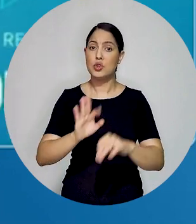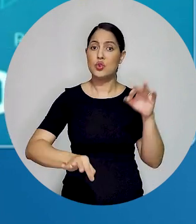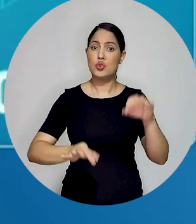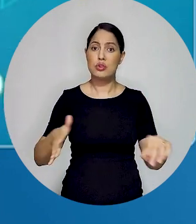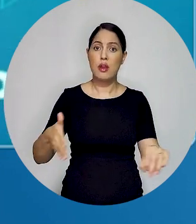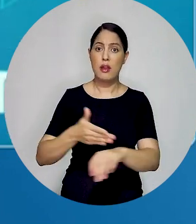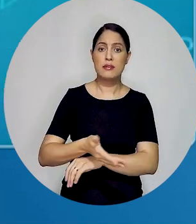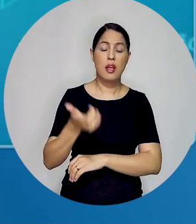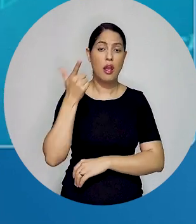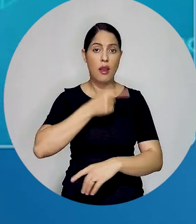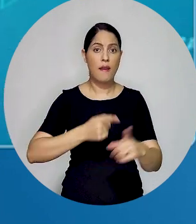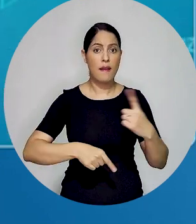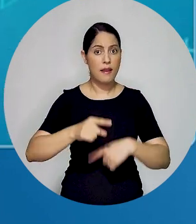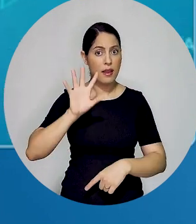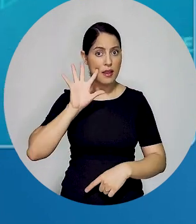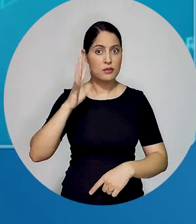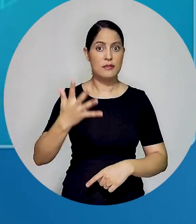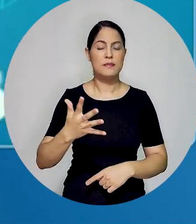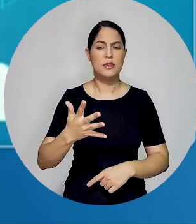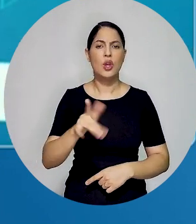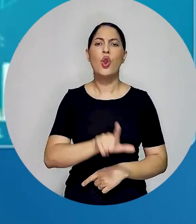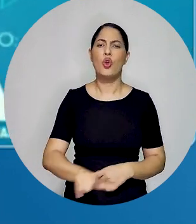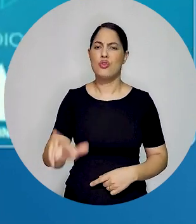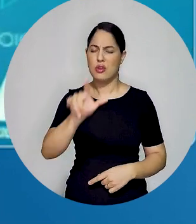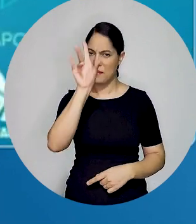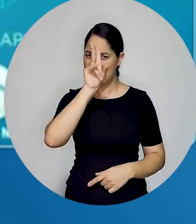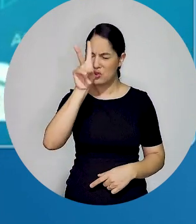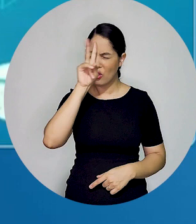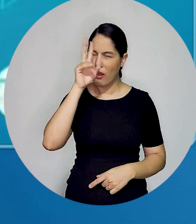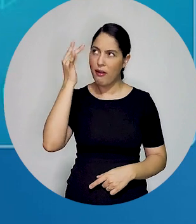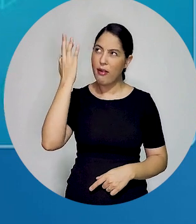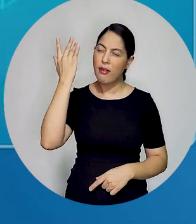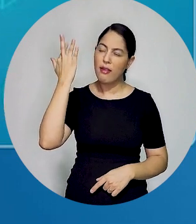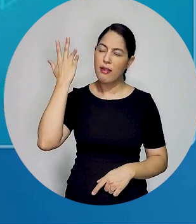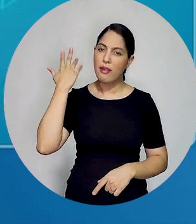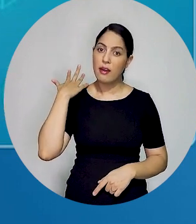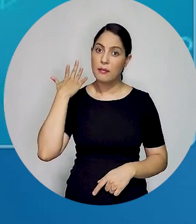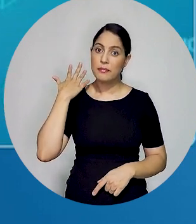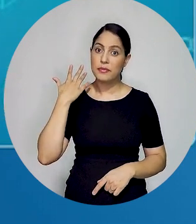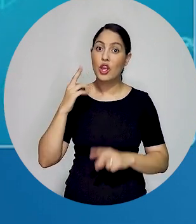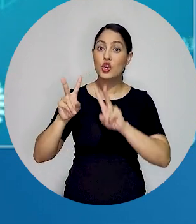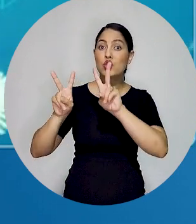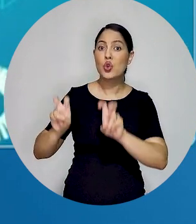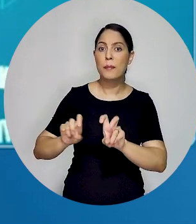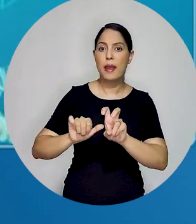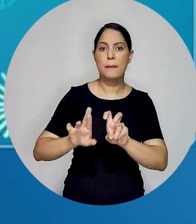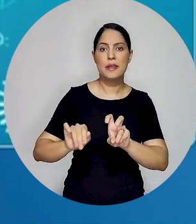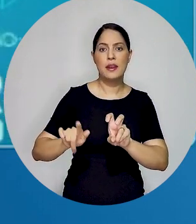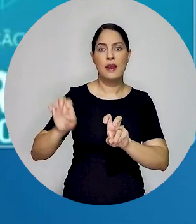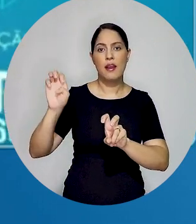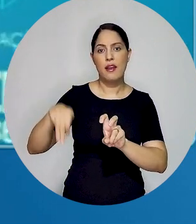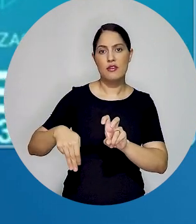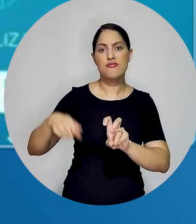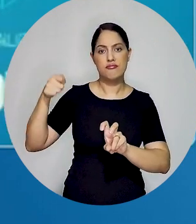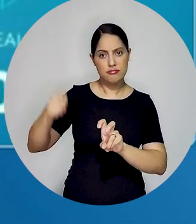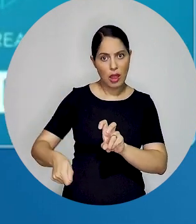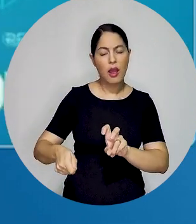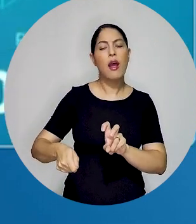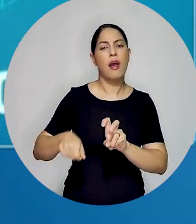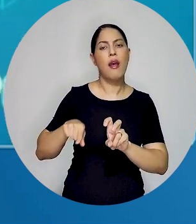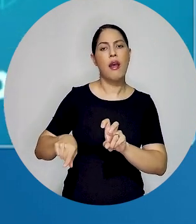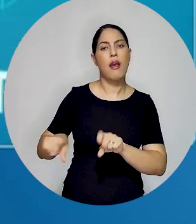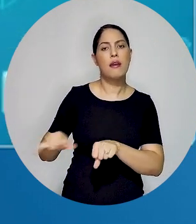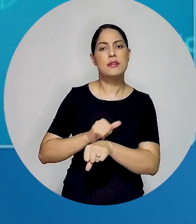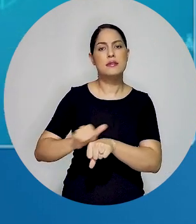e a efetivação do acesso à justiça. Historicamente, a arbitragem aparece como uma importante estratégia de